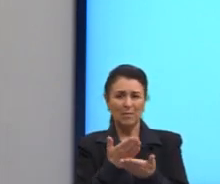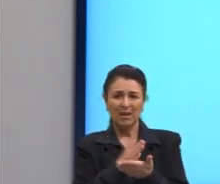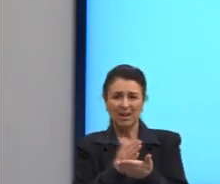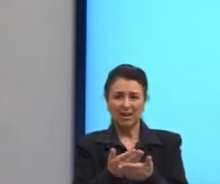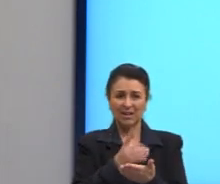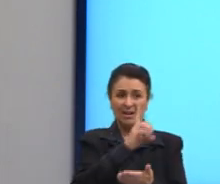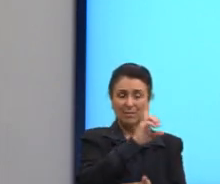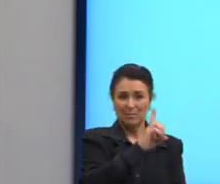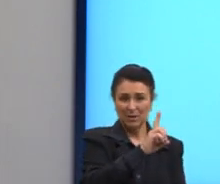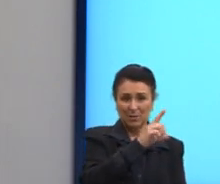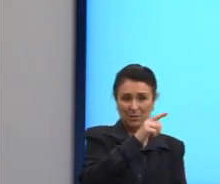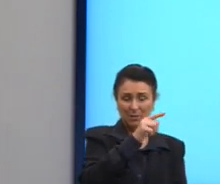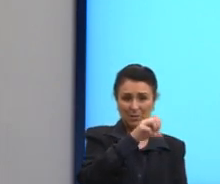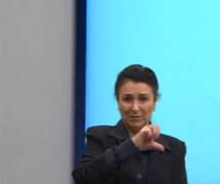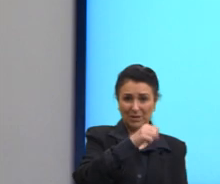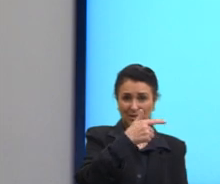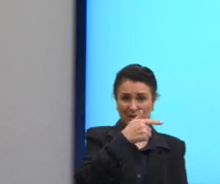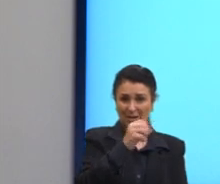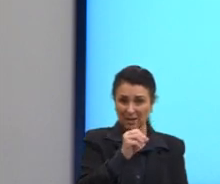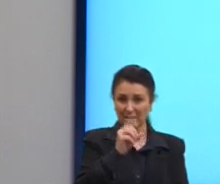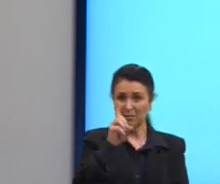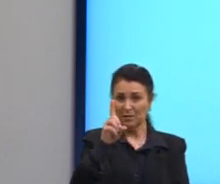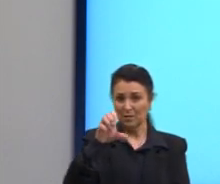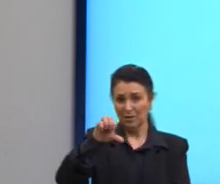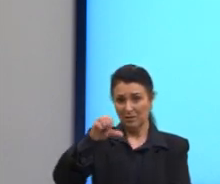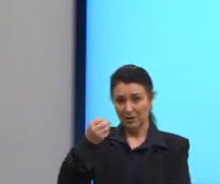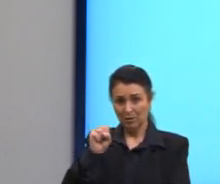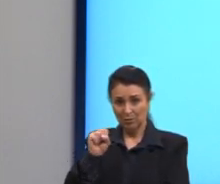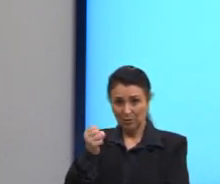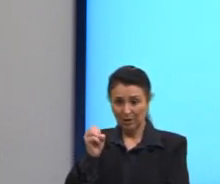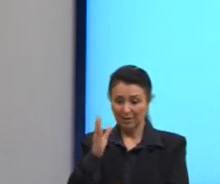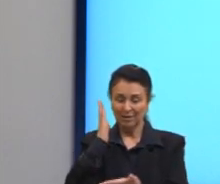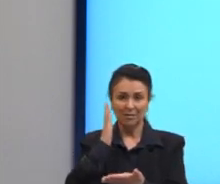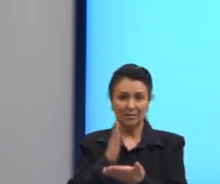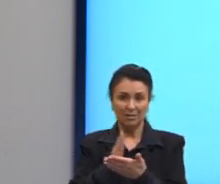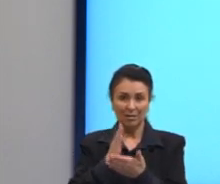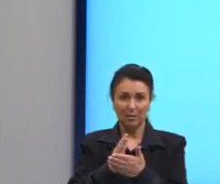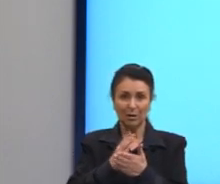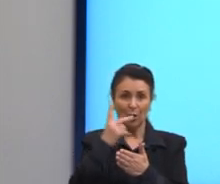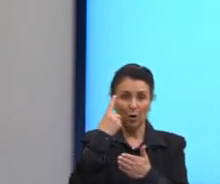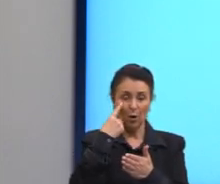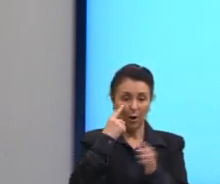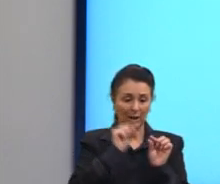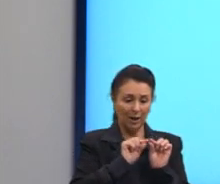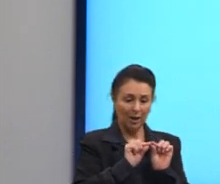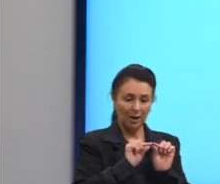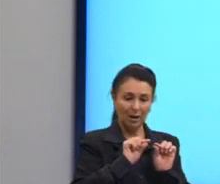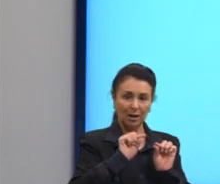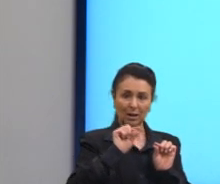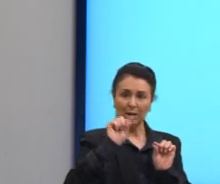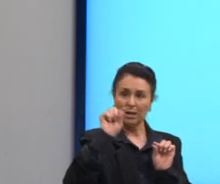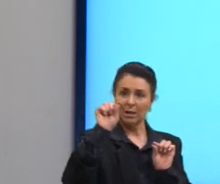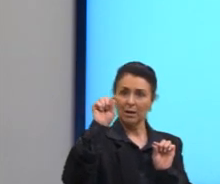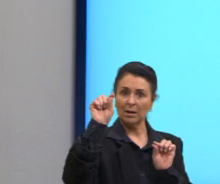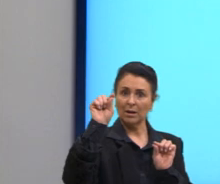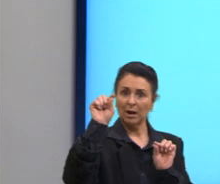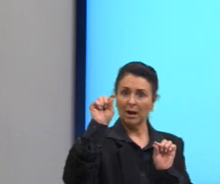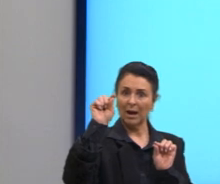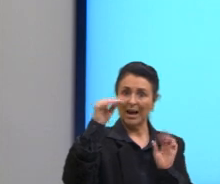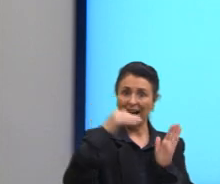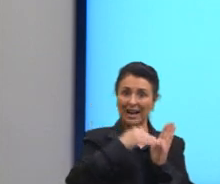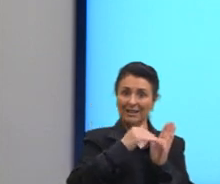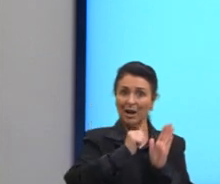1970/1980 dentro dessa linha vermelha mas seguindo essa linha vermelha e dando continuidade então ali